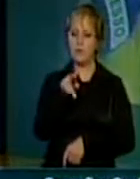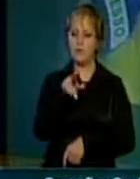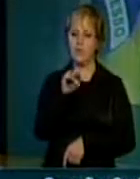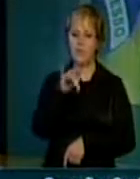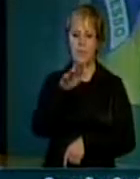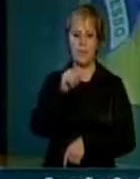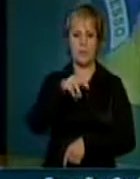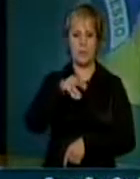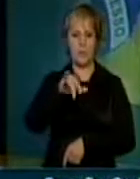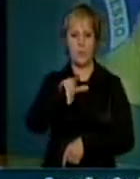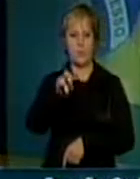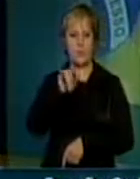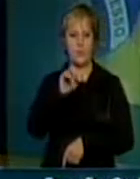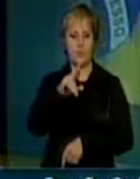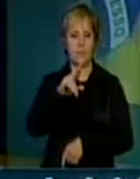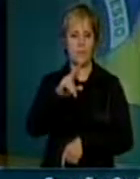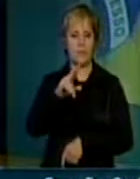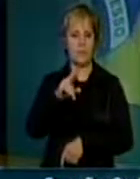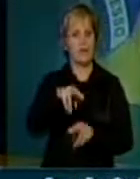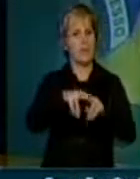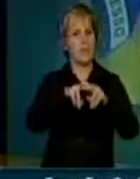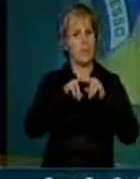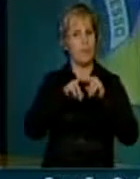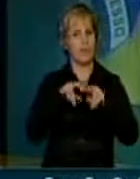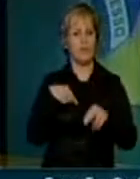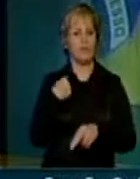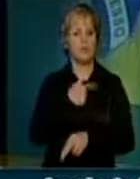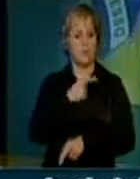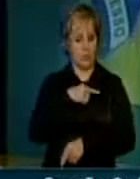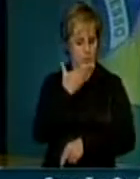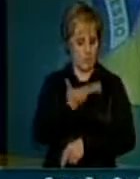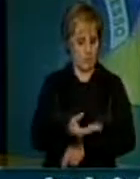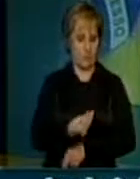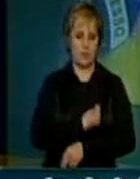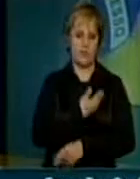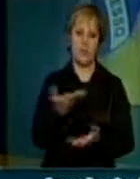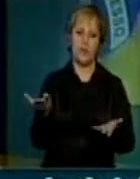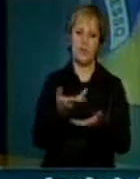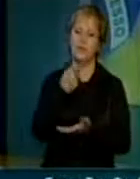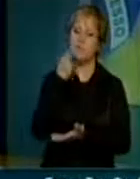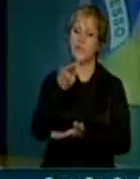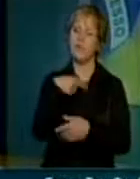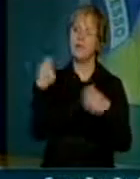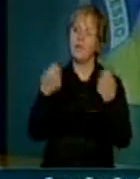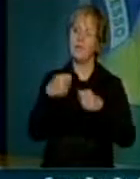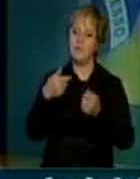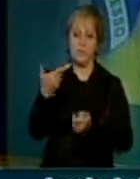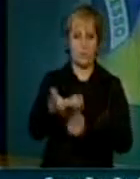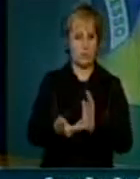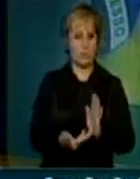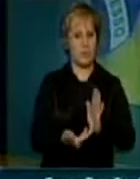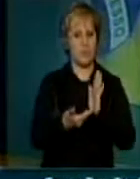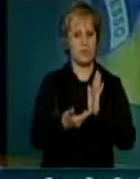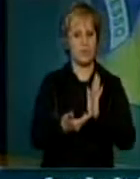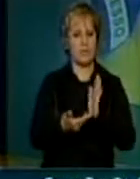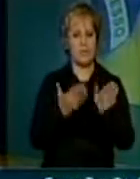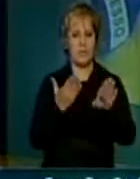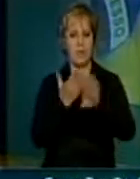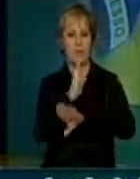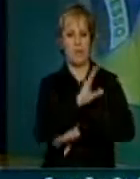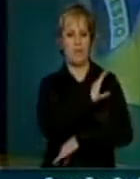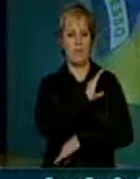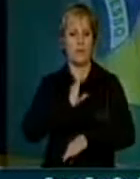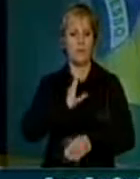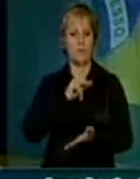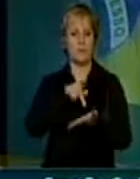generalizada e profunda do povo. Por isso, nós estamos aqui para dizer: é preciso que esta casa aprove a